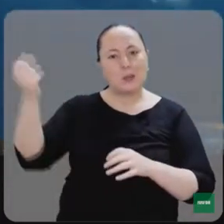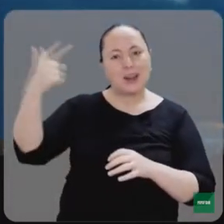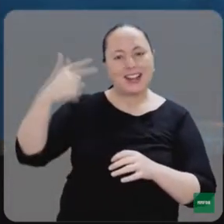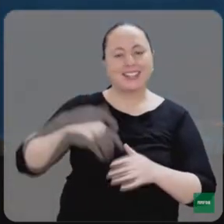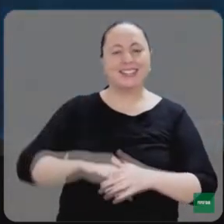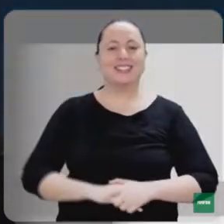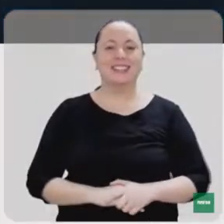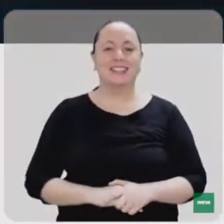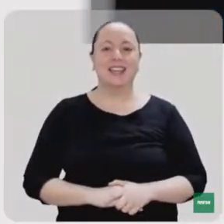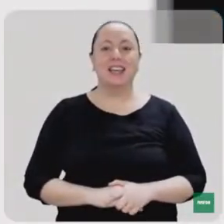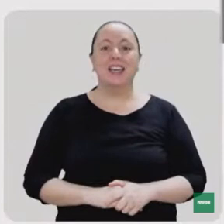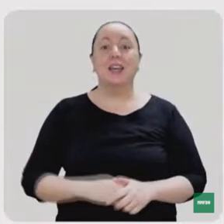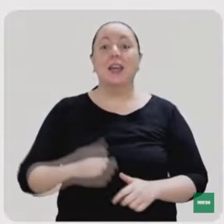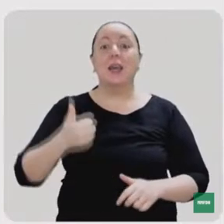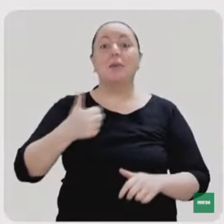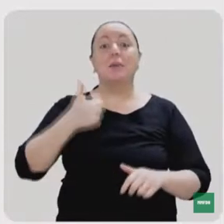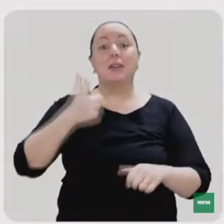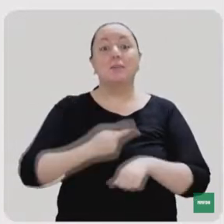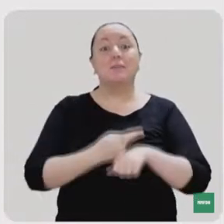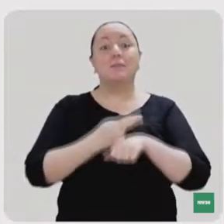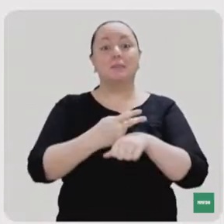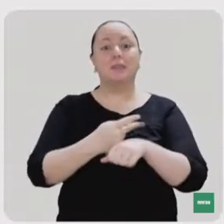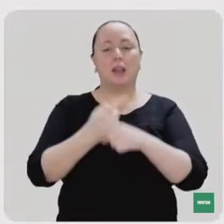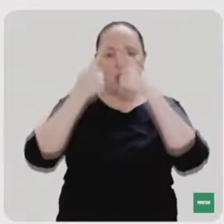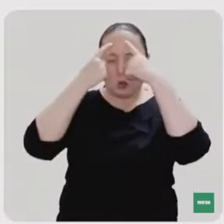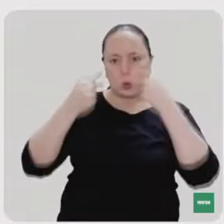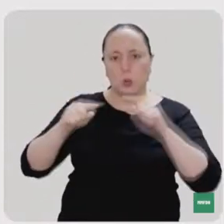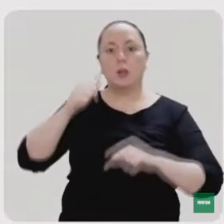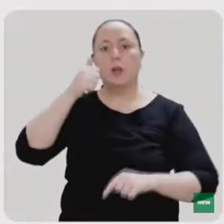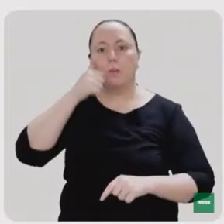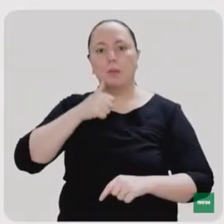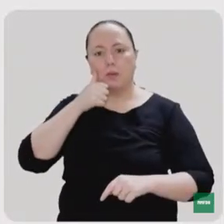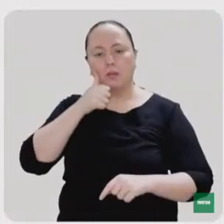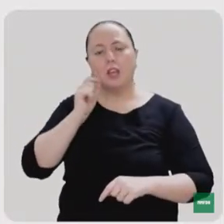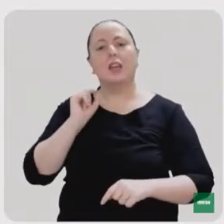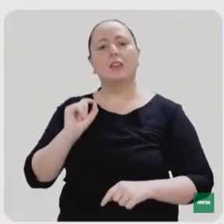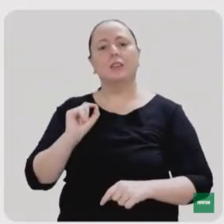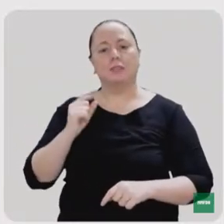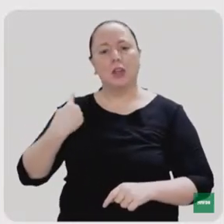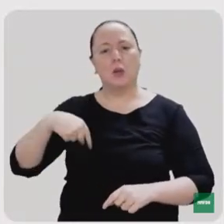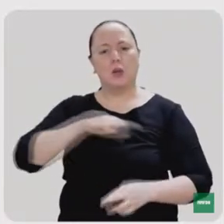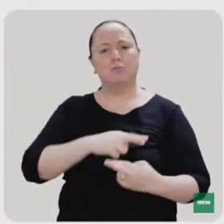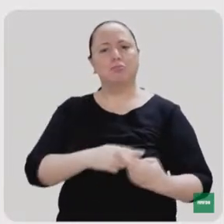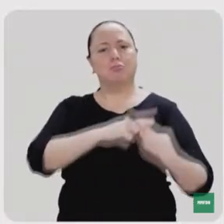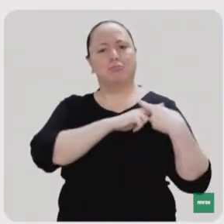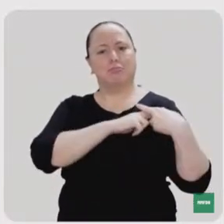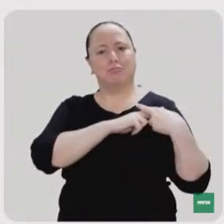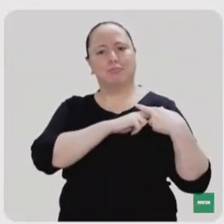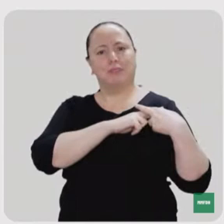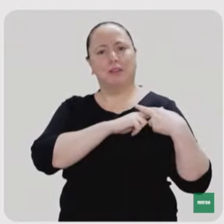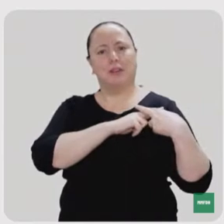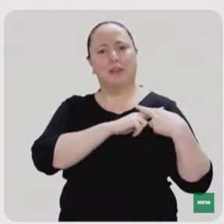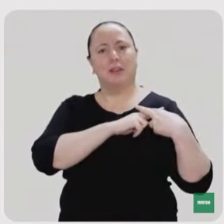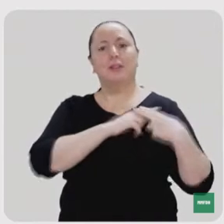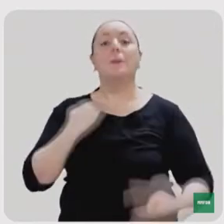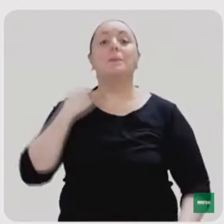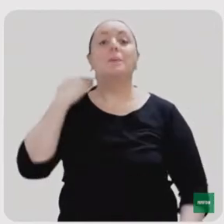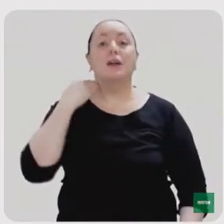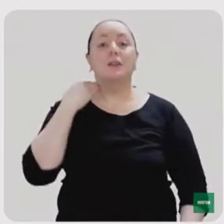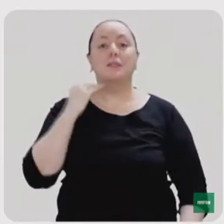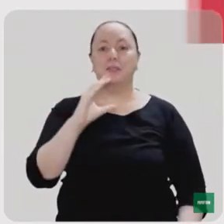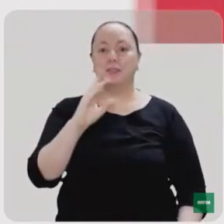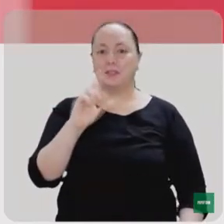Natal Iluminado. Primeiro lugar, violência contra a mulher é da nossa conta.